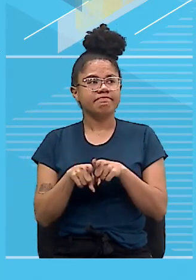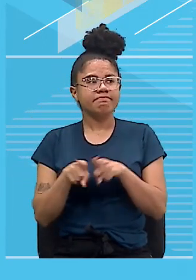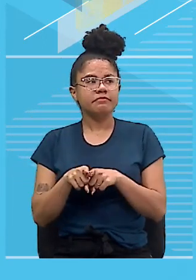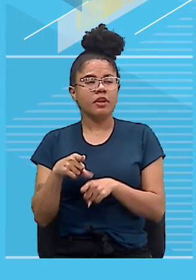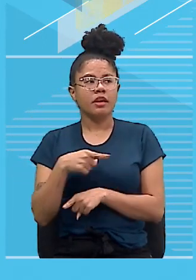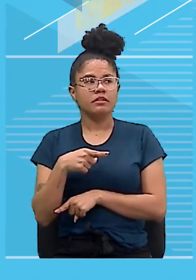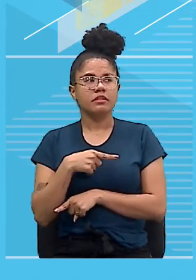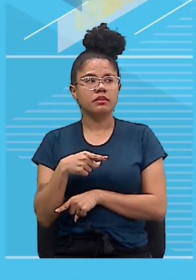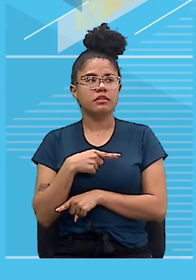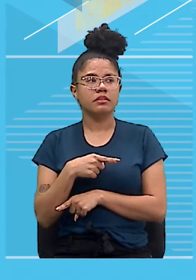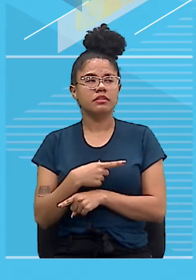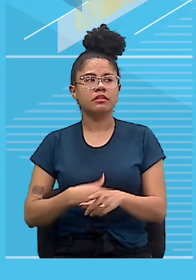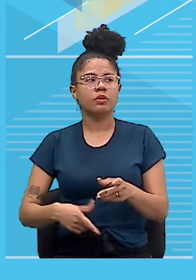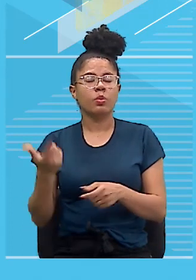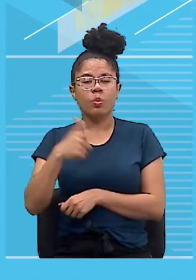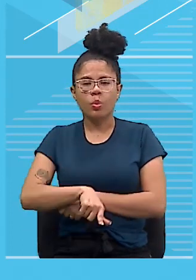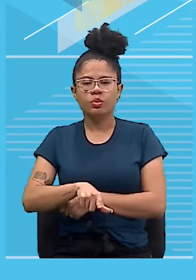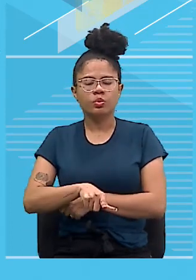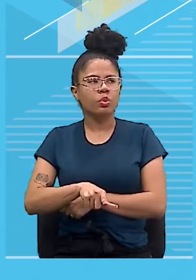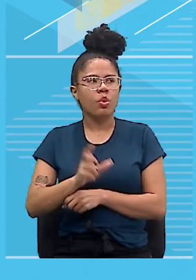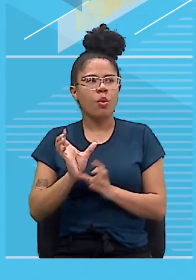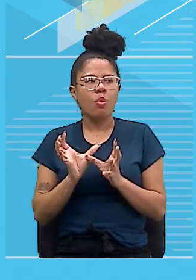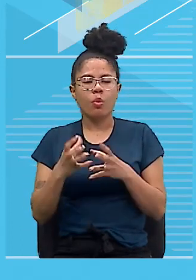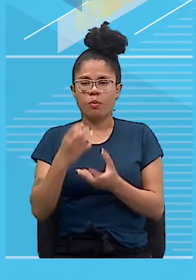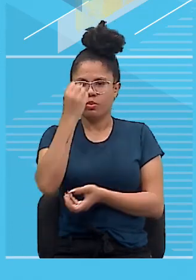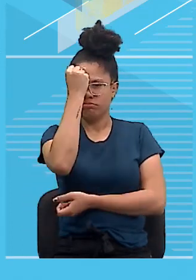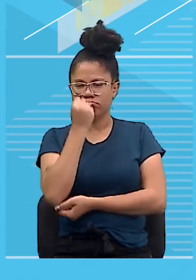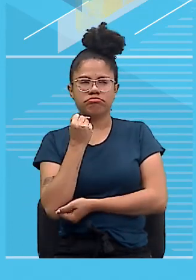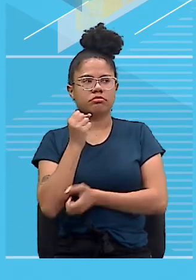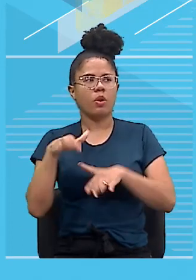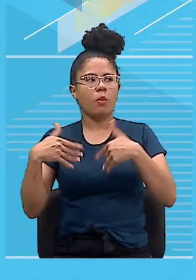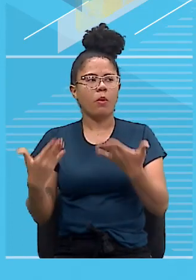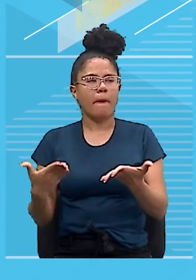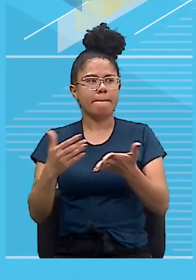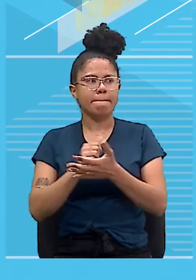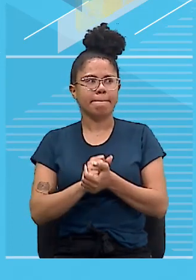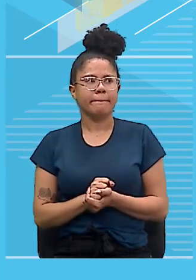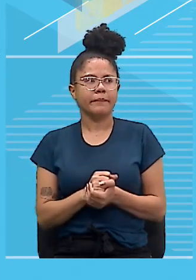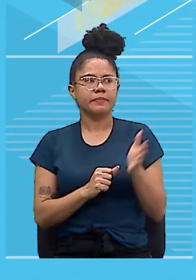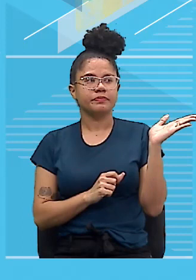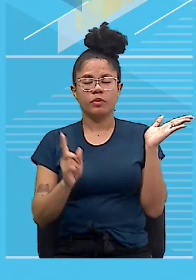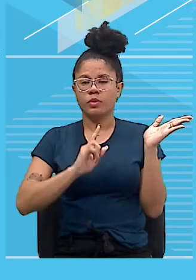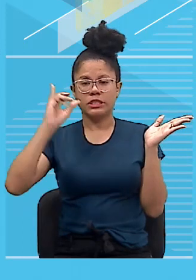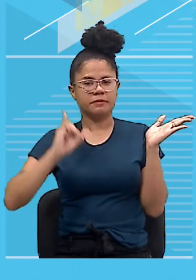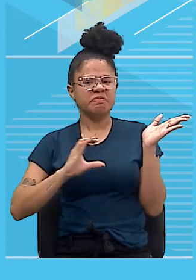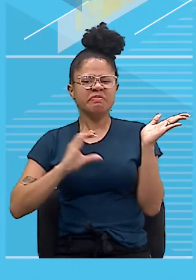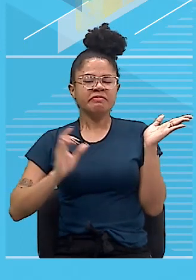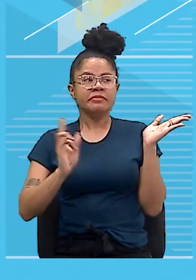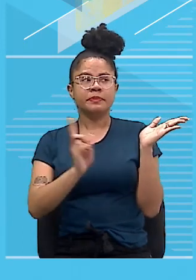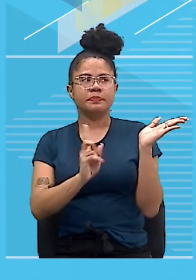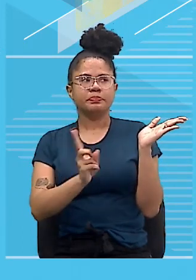desse conflito todo surge um grupo terrorista muçulmano não é católico esse grupo hein bebê